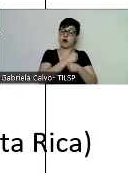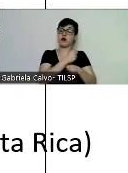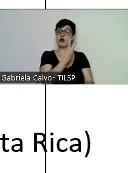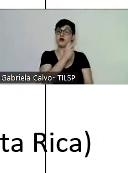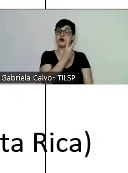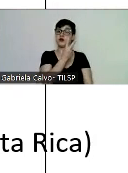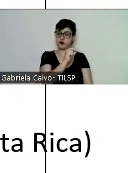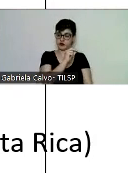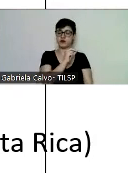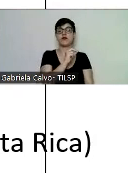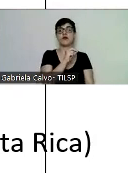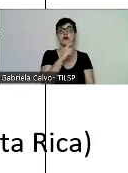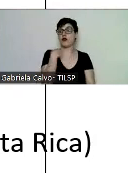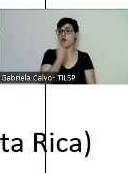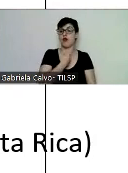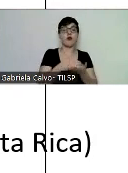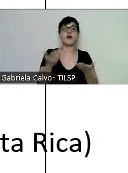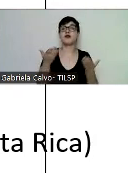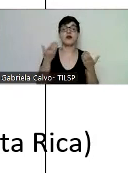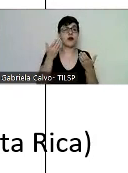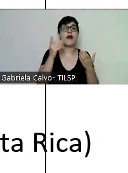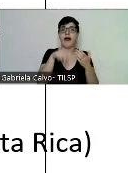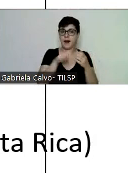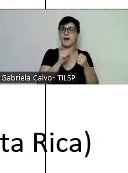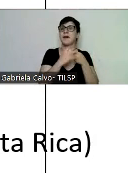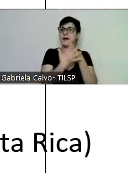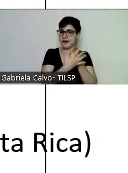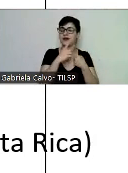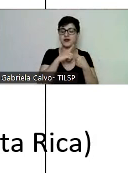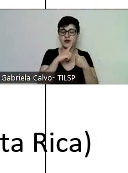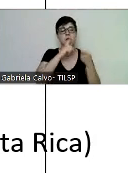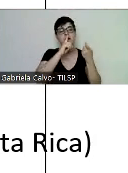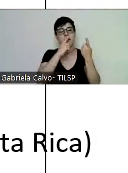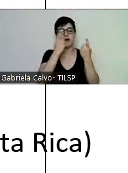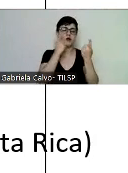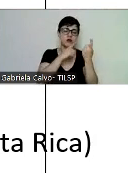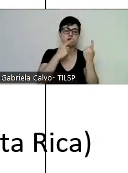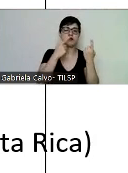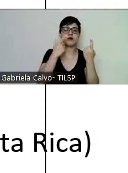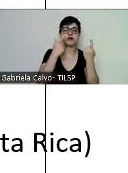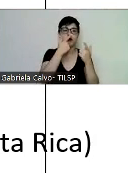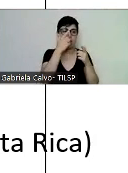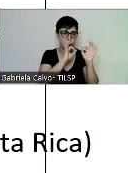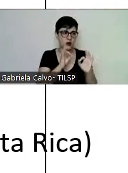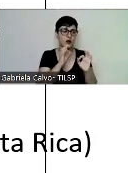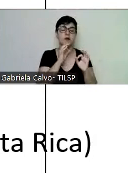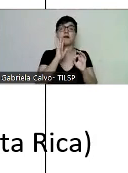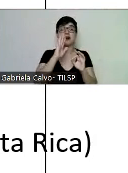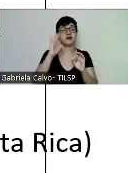durante a pandemia né então que foi na verdade um grande desafio mas também uma